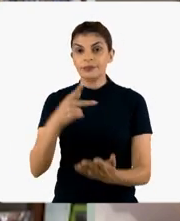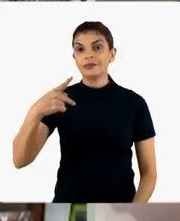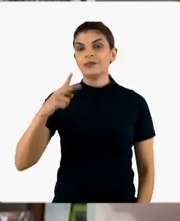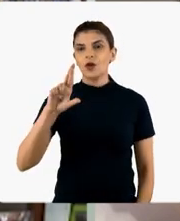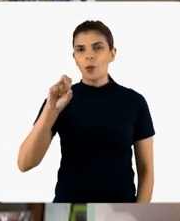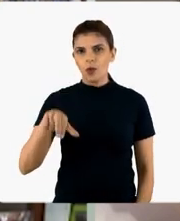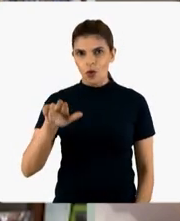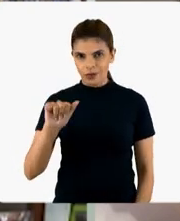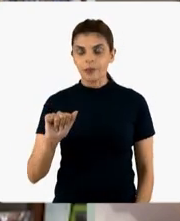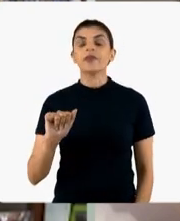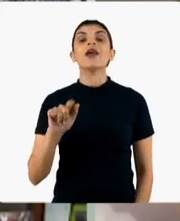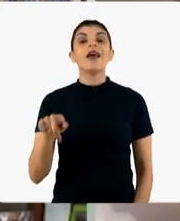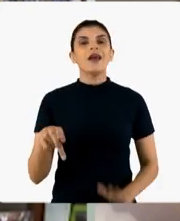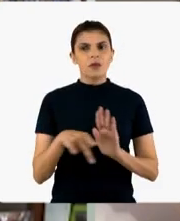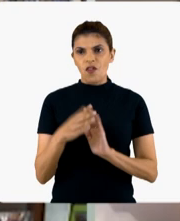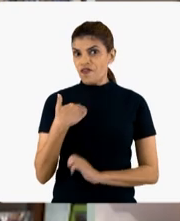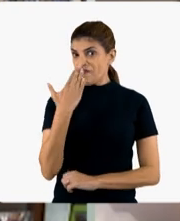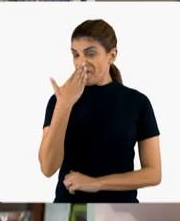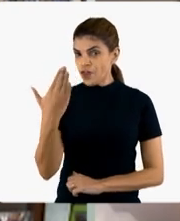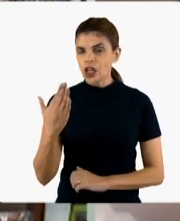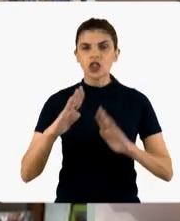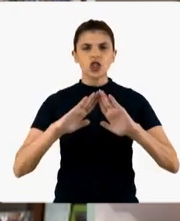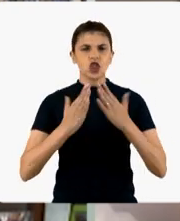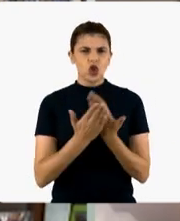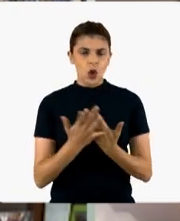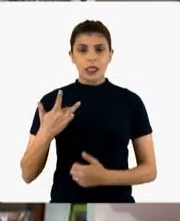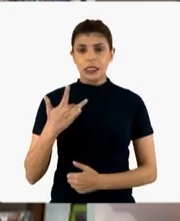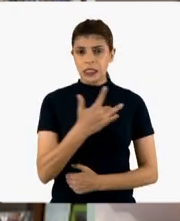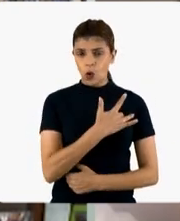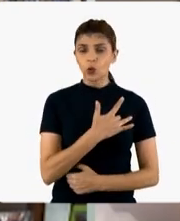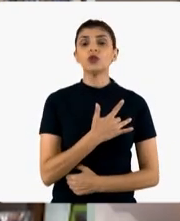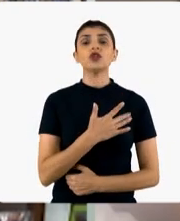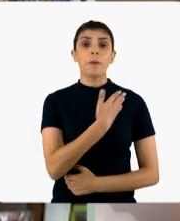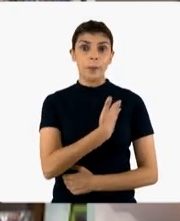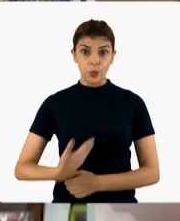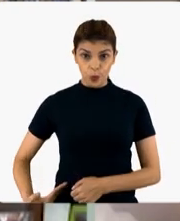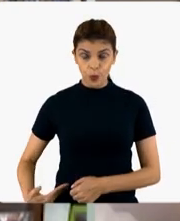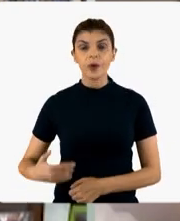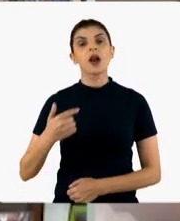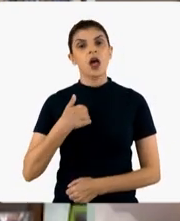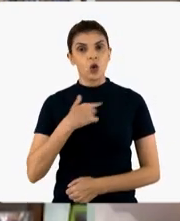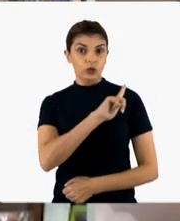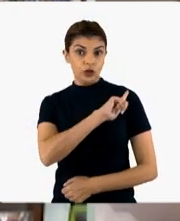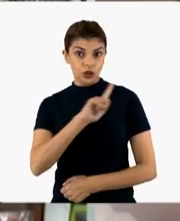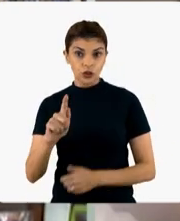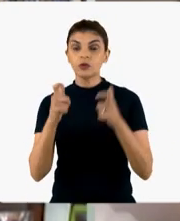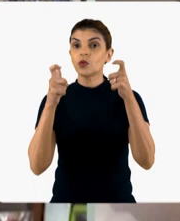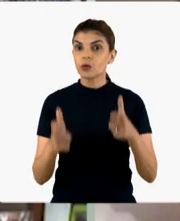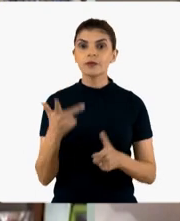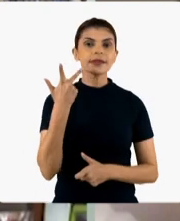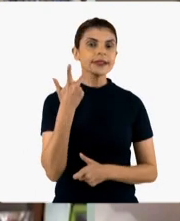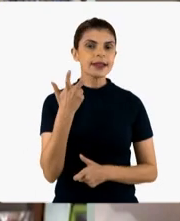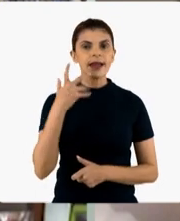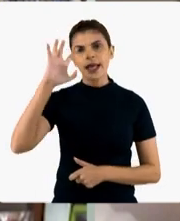Assim, aqui na escola de saúde pública, eu estou à frente da escola, aconteceu, deu ironia do destino, está à frente da gestão da escola aqui